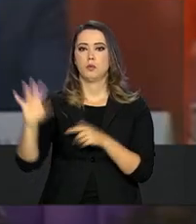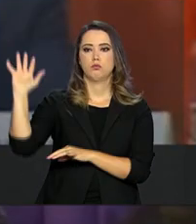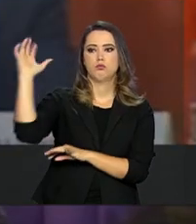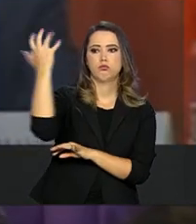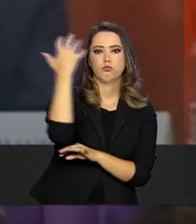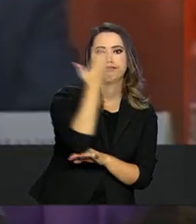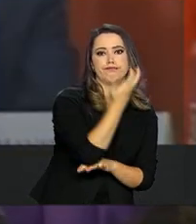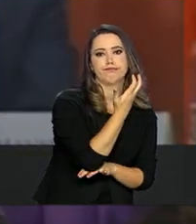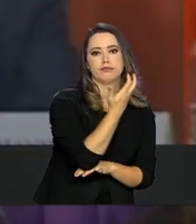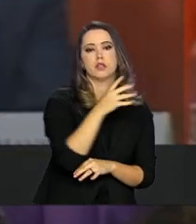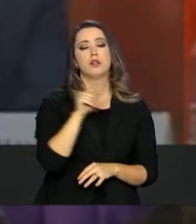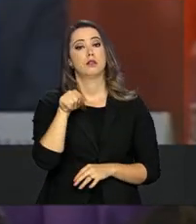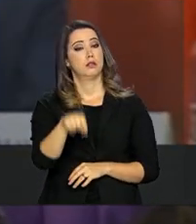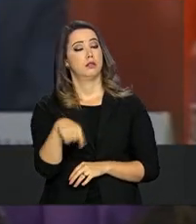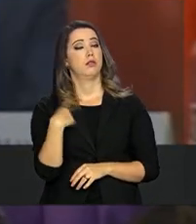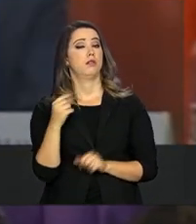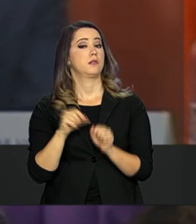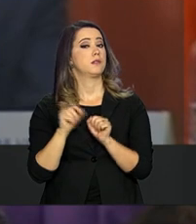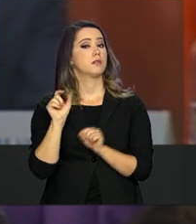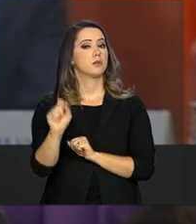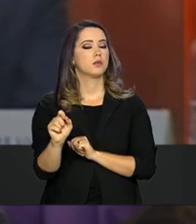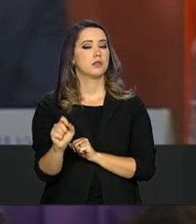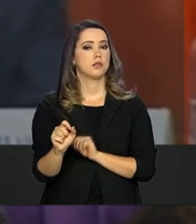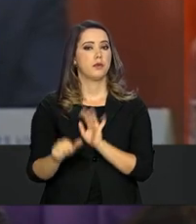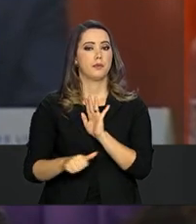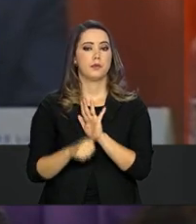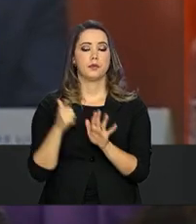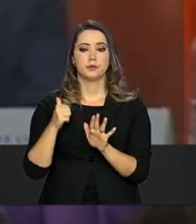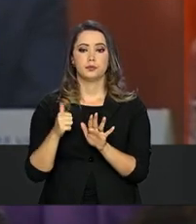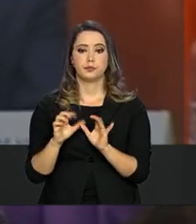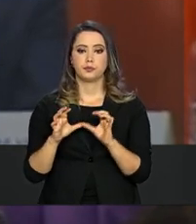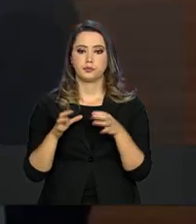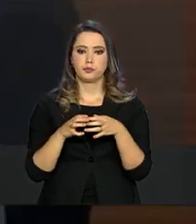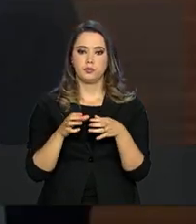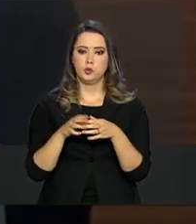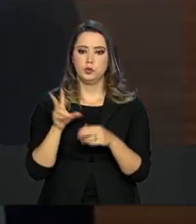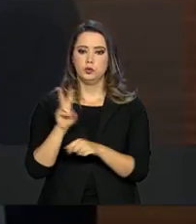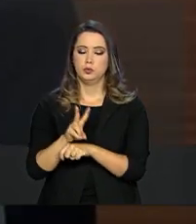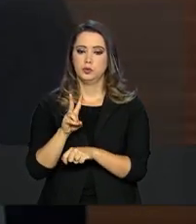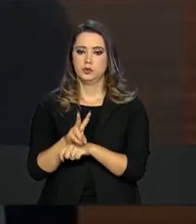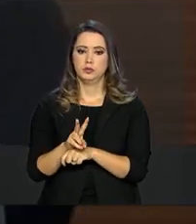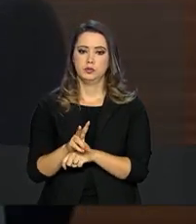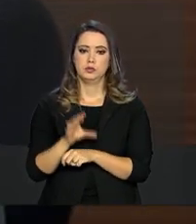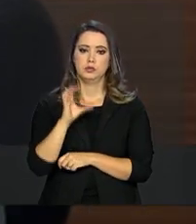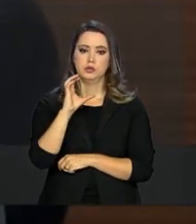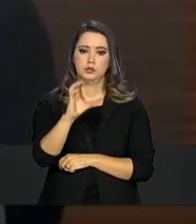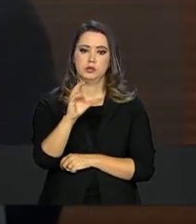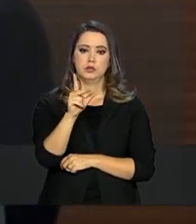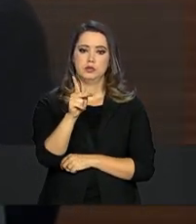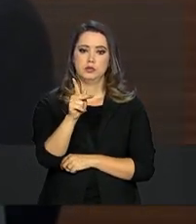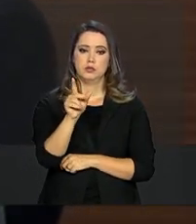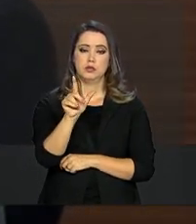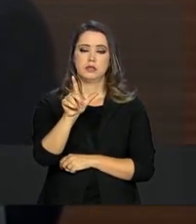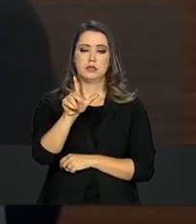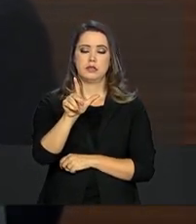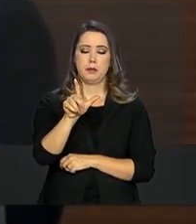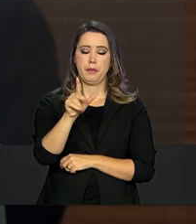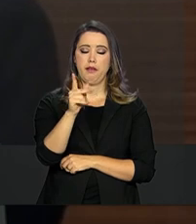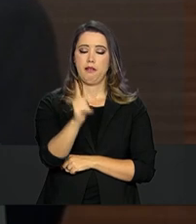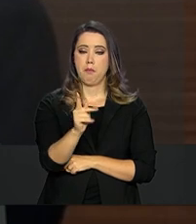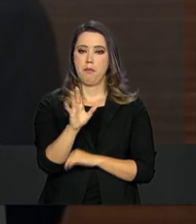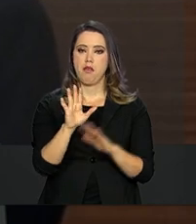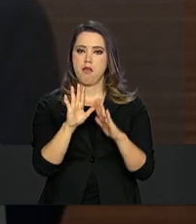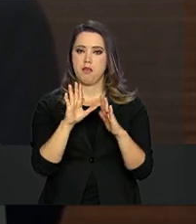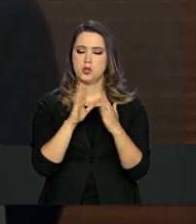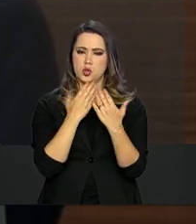realizamos neste particular a primeira edição do colégio de defesa da cplp acolhemos o